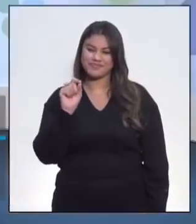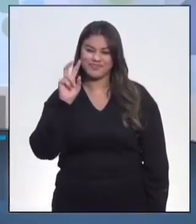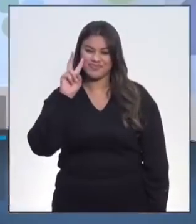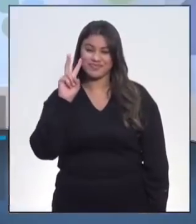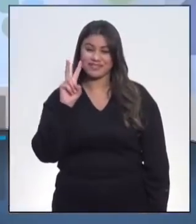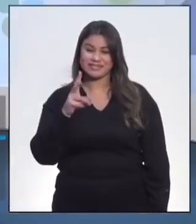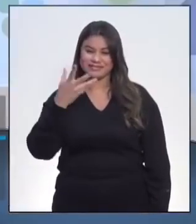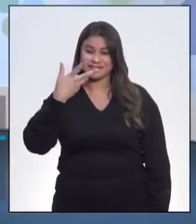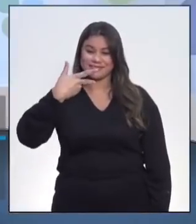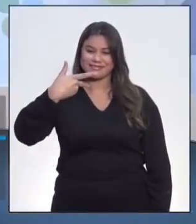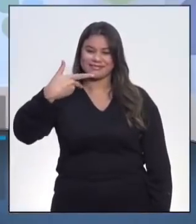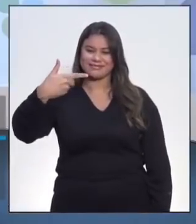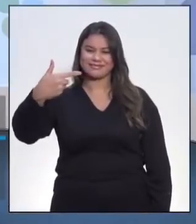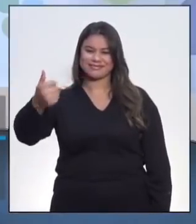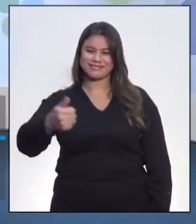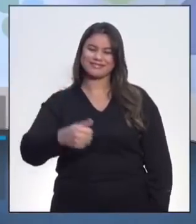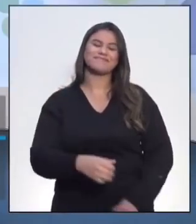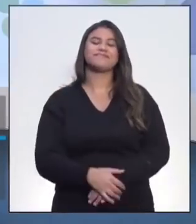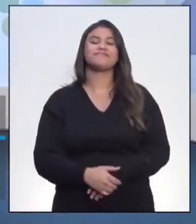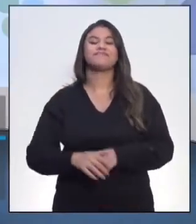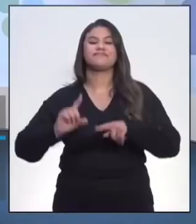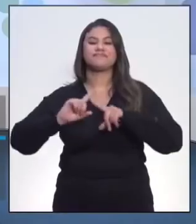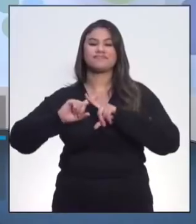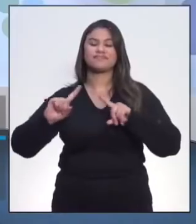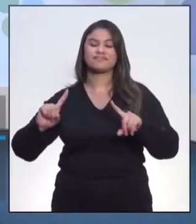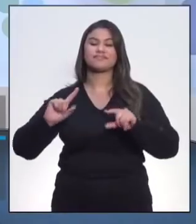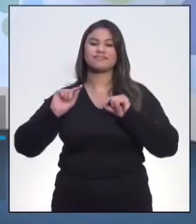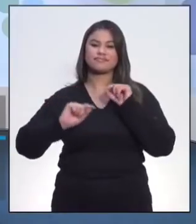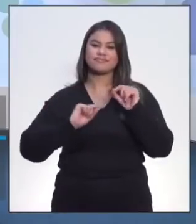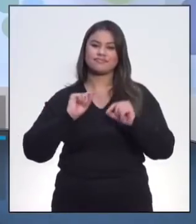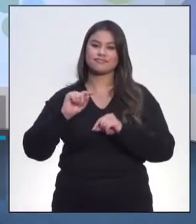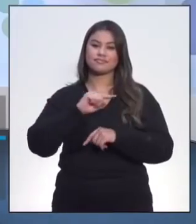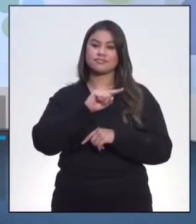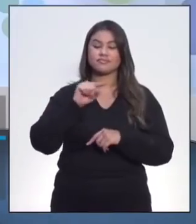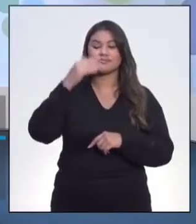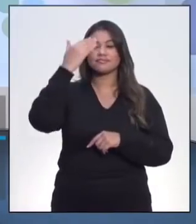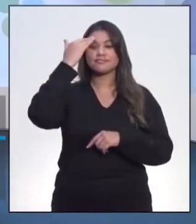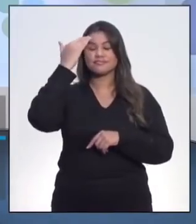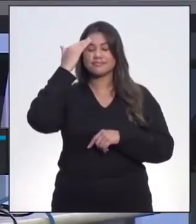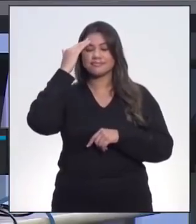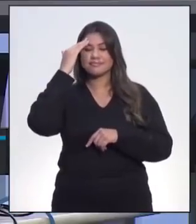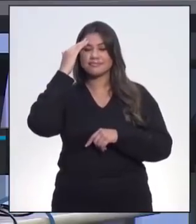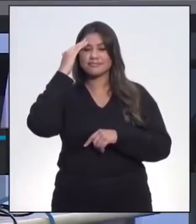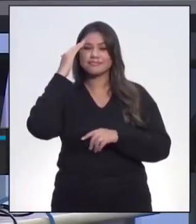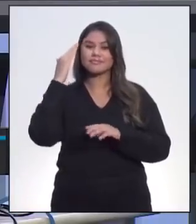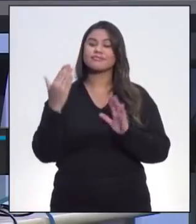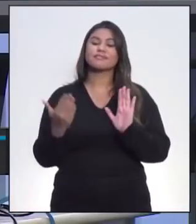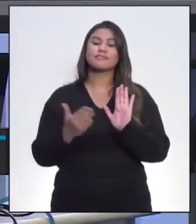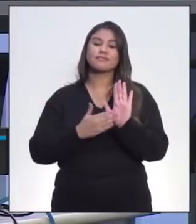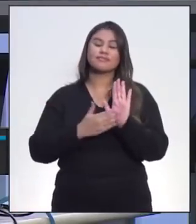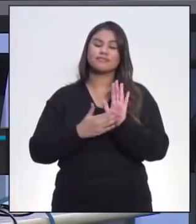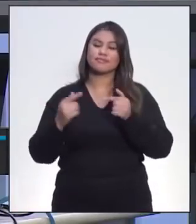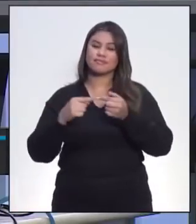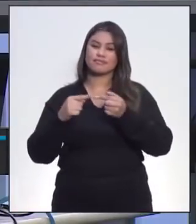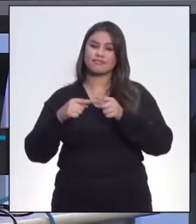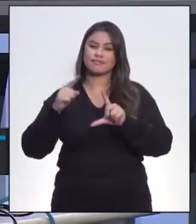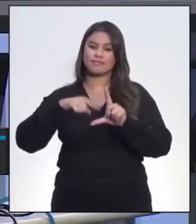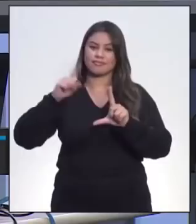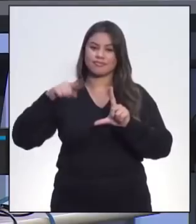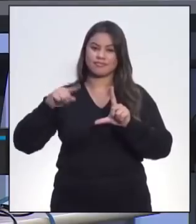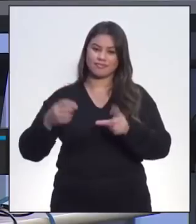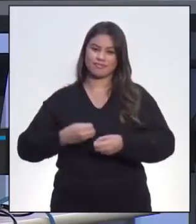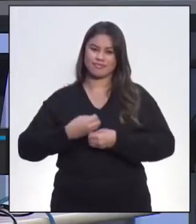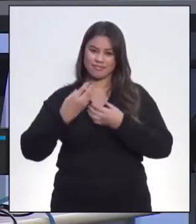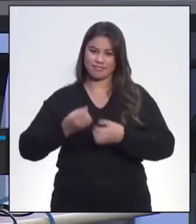ser irônico, tá? Mas a ideia é só que você entenda o princípio dos infográficos e, na sequência, a gente